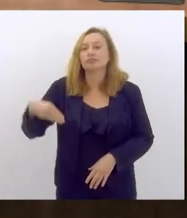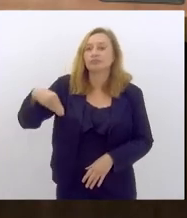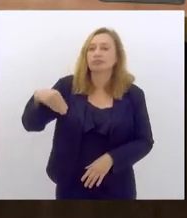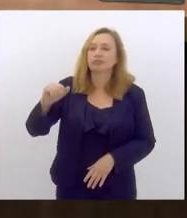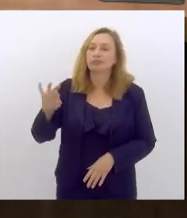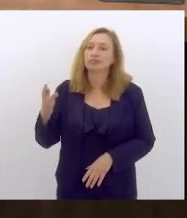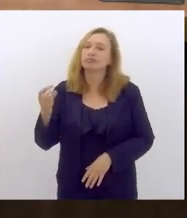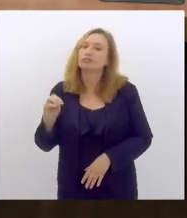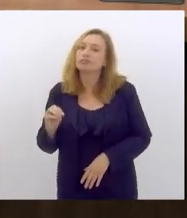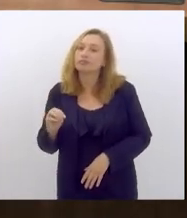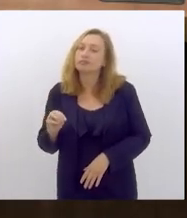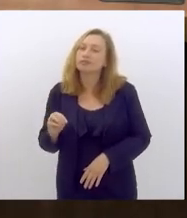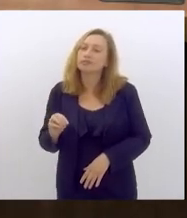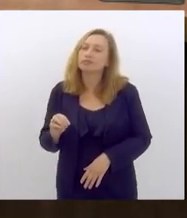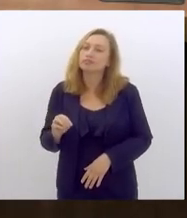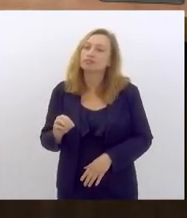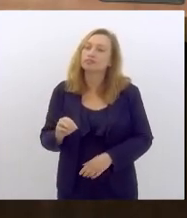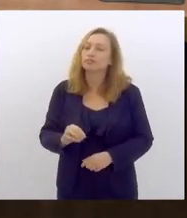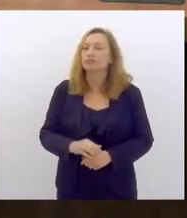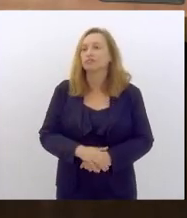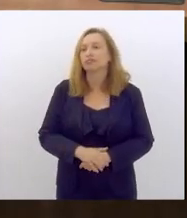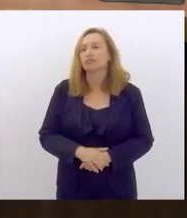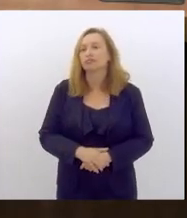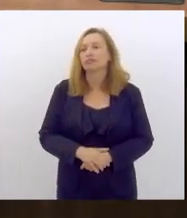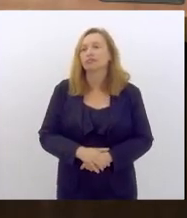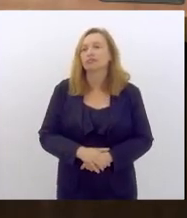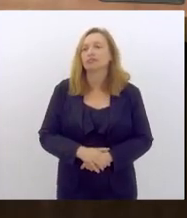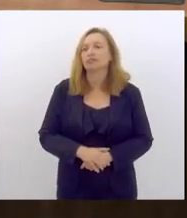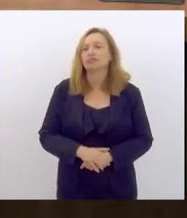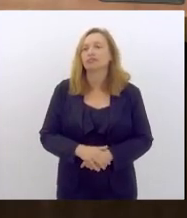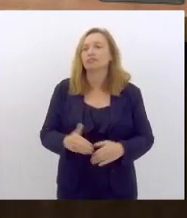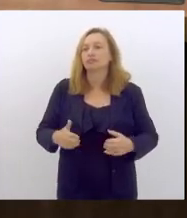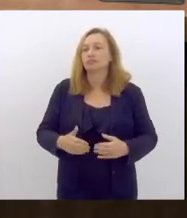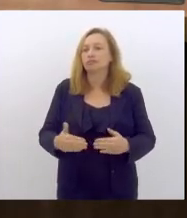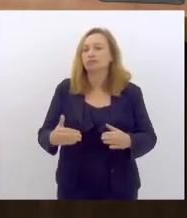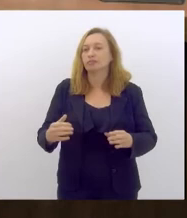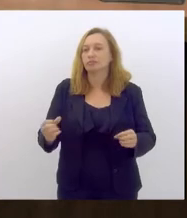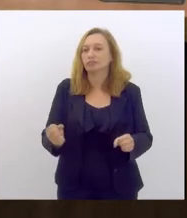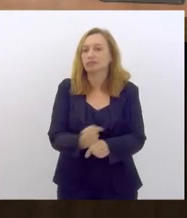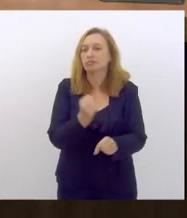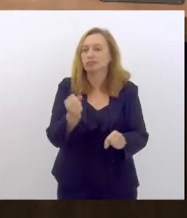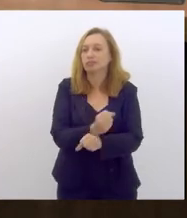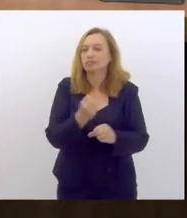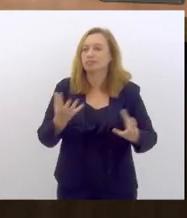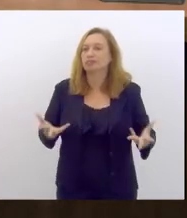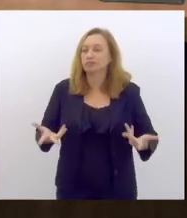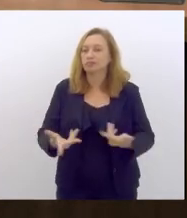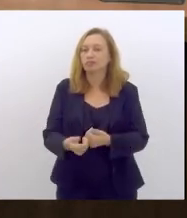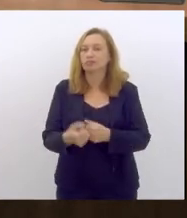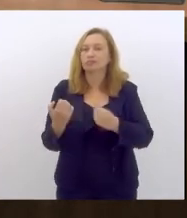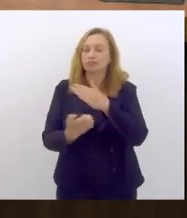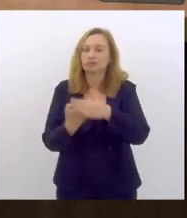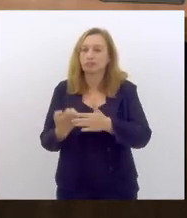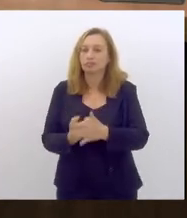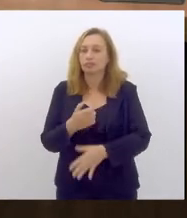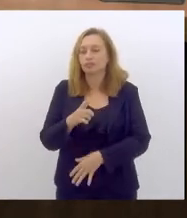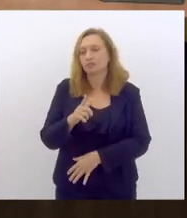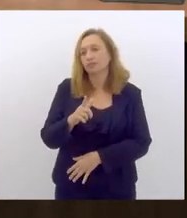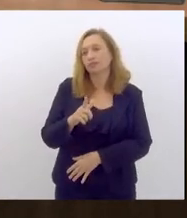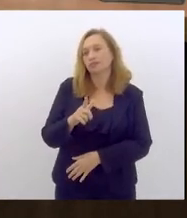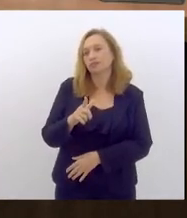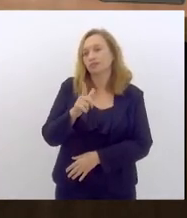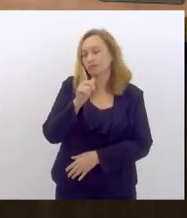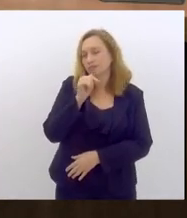Marcelo, ele inaugurou uma obra importantíssima da SEDAE em Patido Alferes,